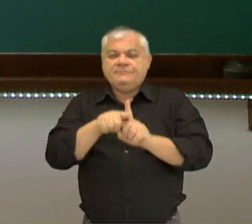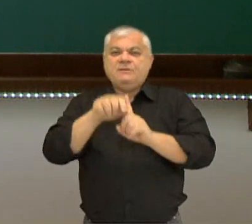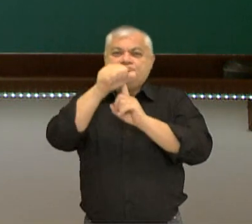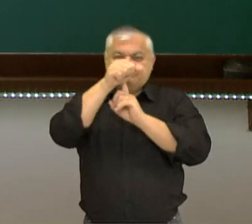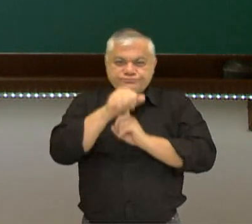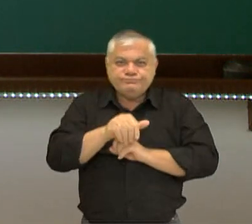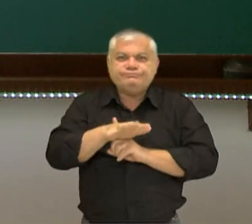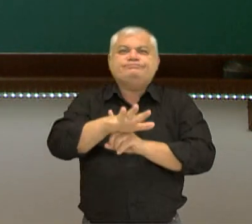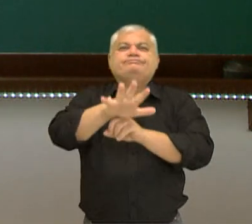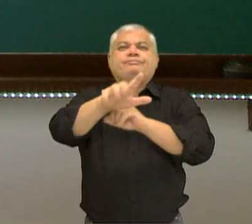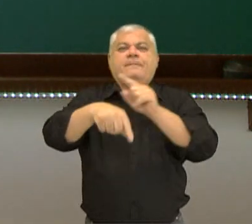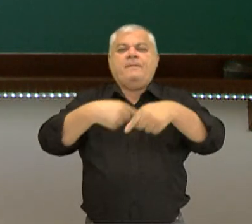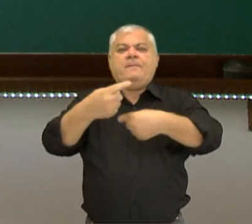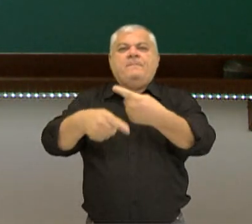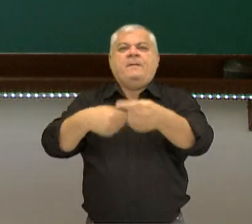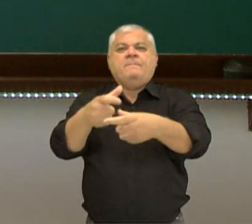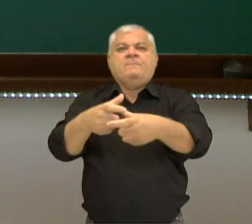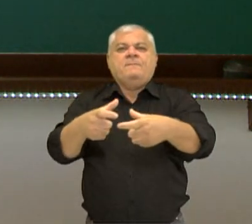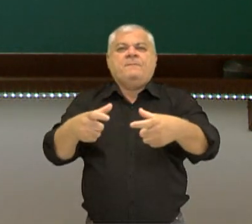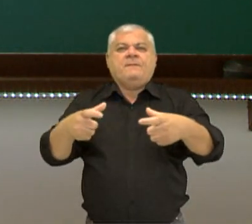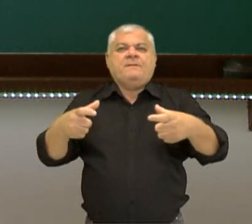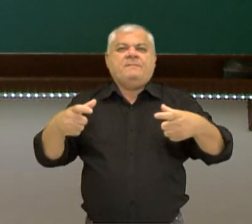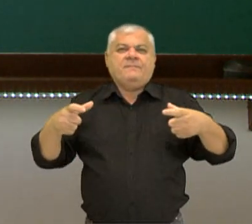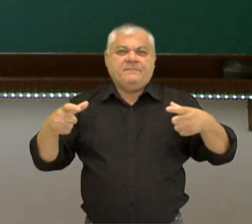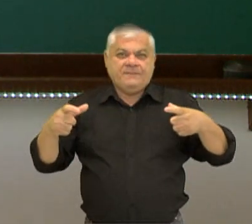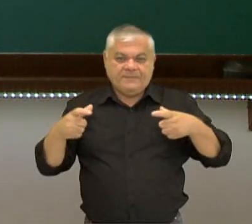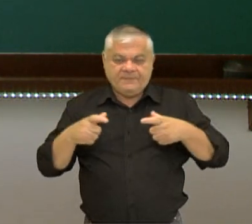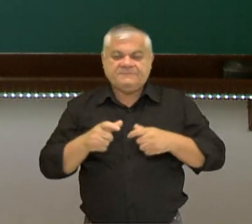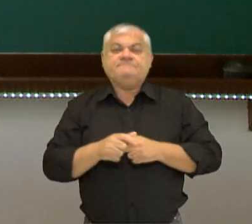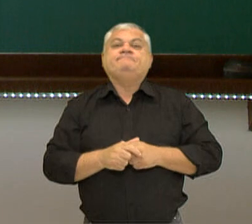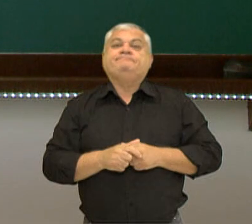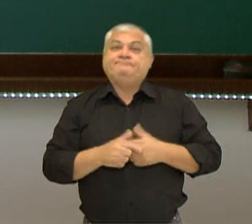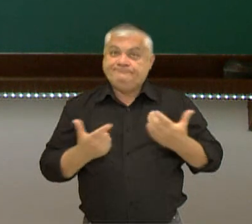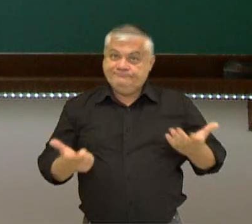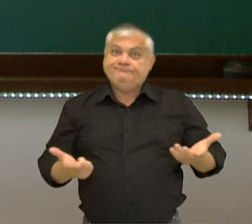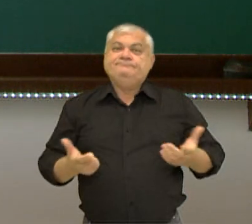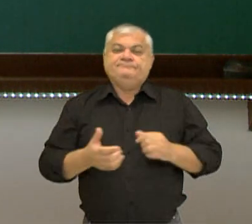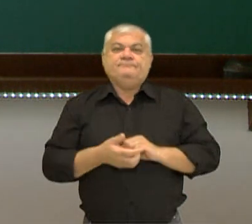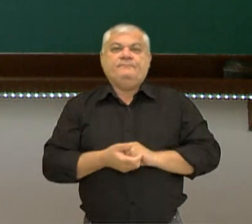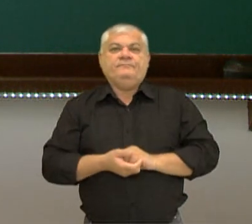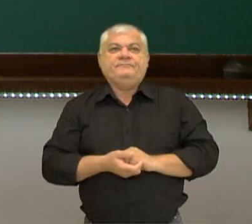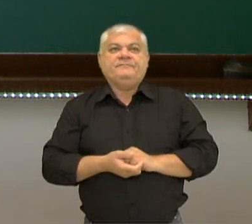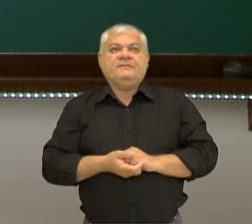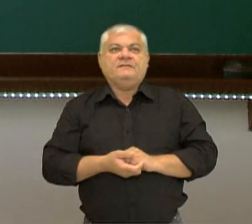passarão a infectar outras pessoas e assim a doença vai seguindo seu fluxo.